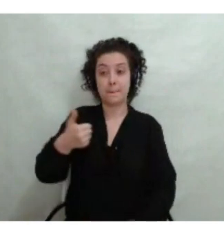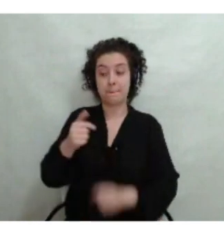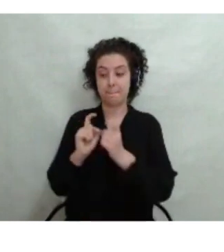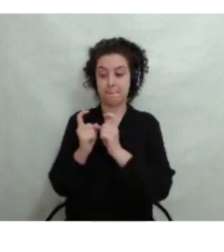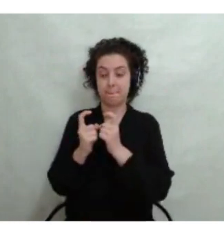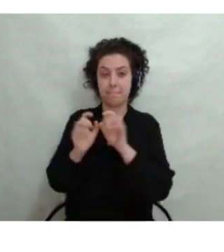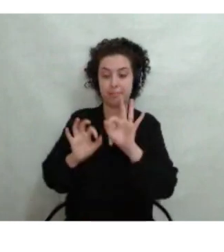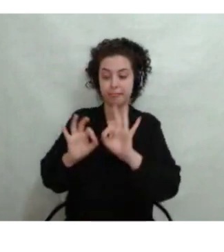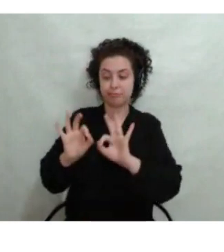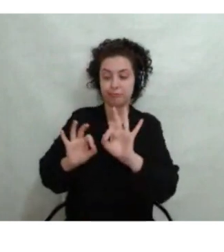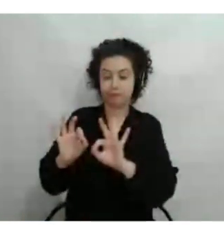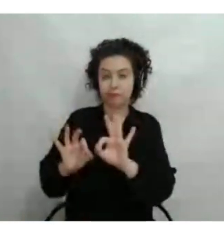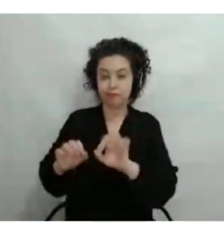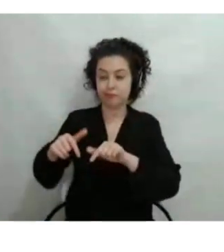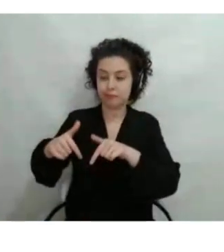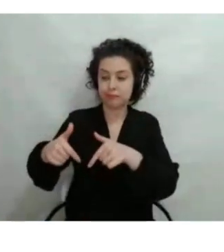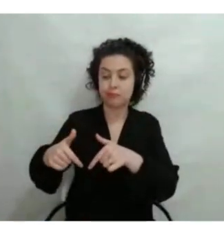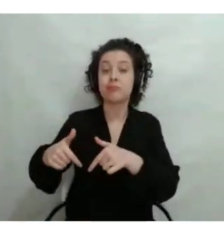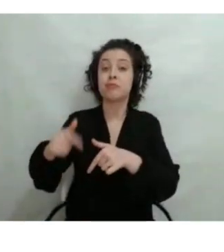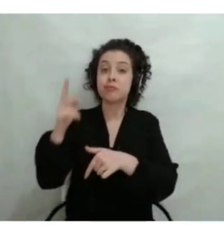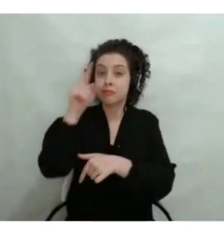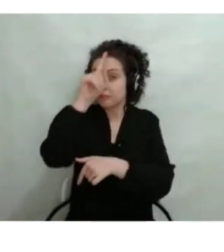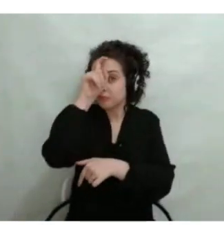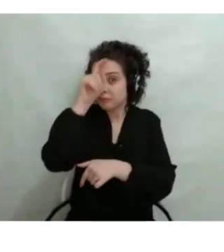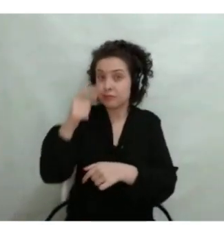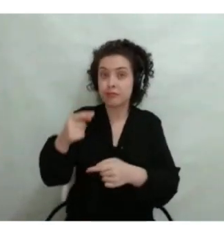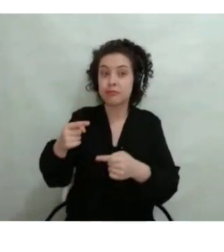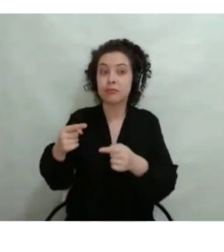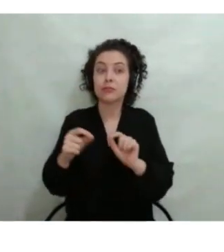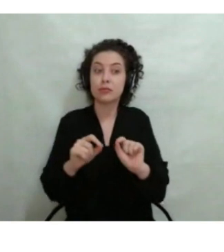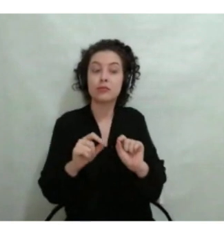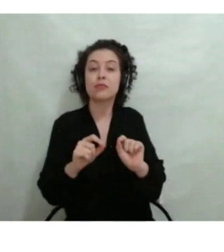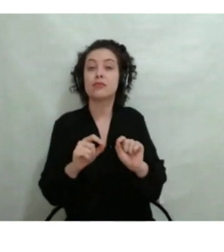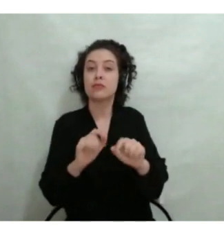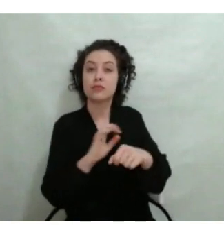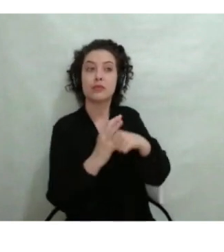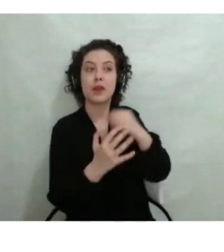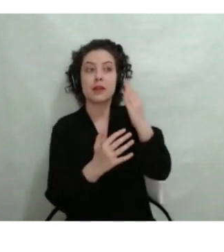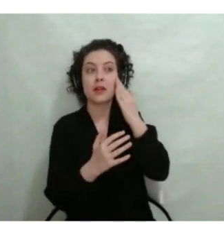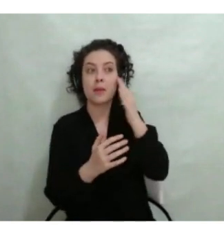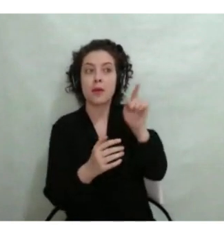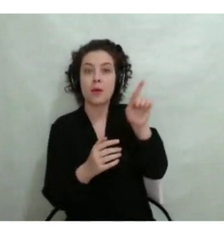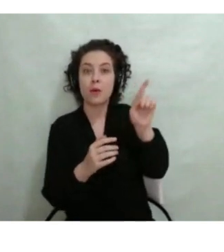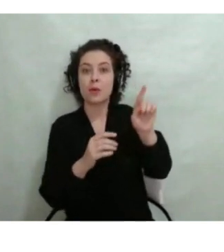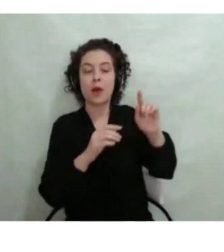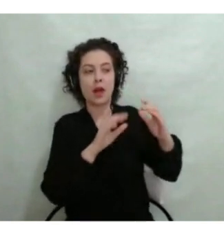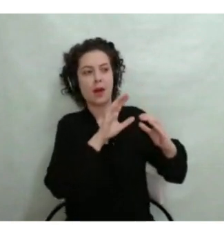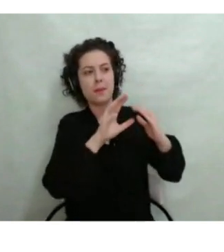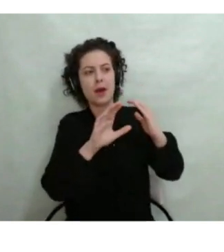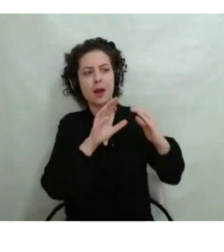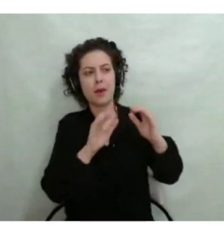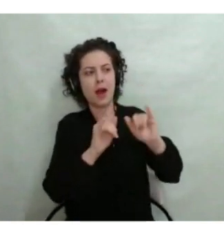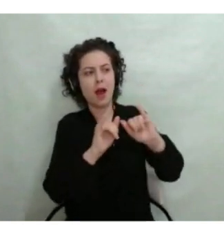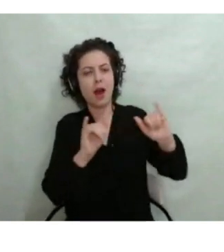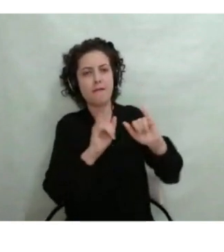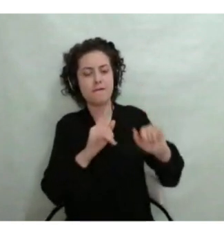de ações do Hospital São Paulo contra a pandemia, motivada pelos comunicados técnicos do Ministério da